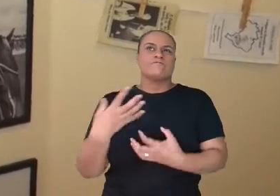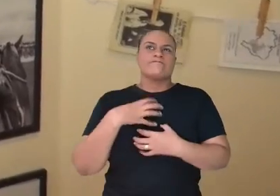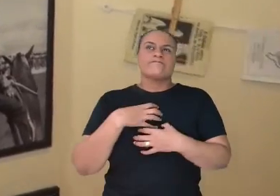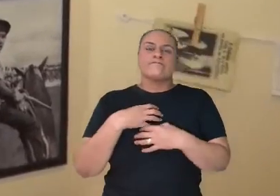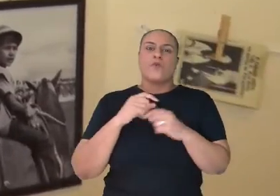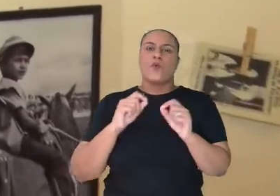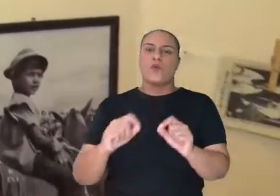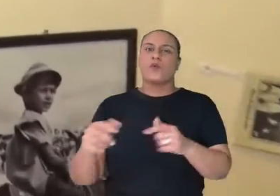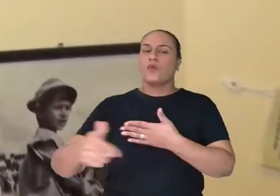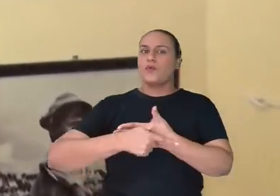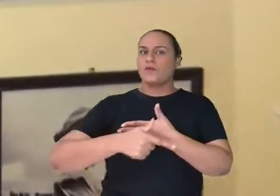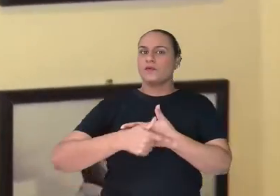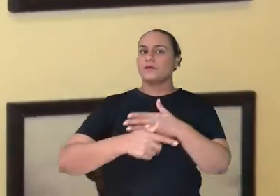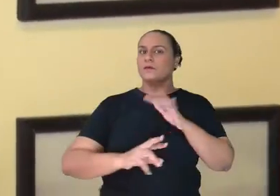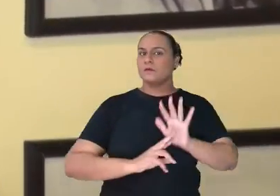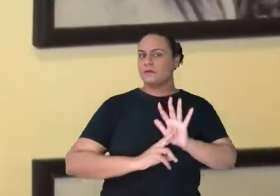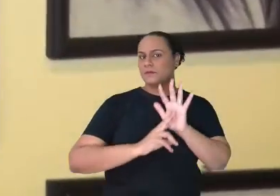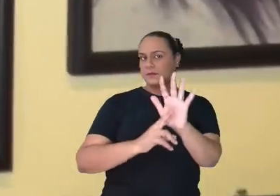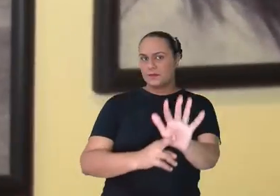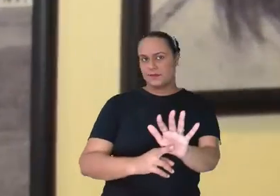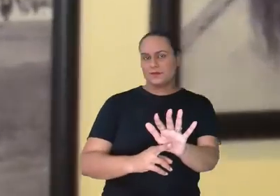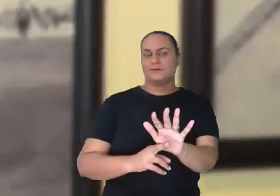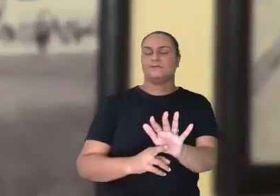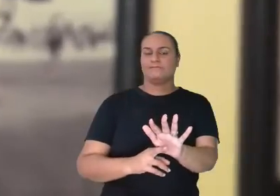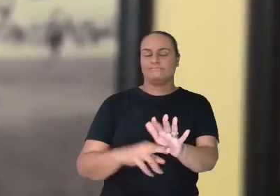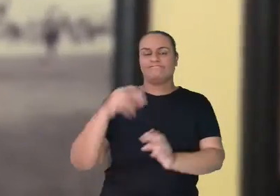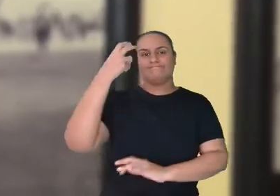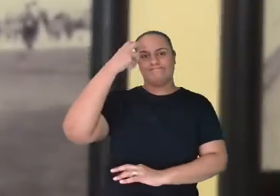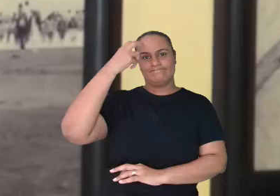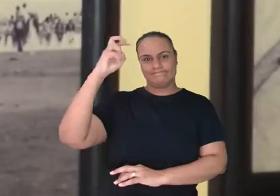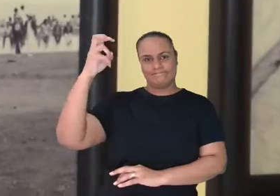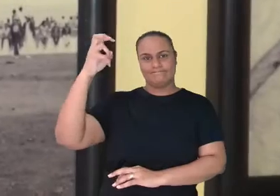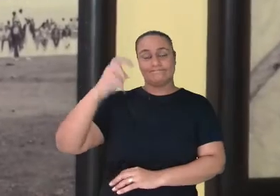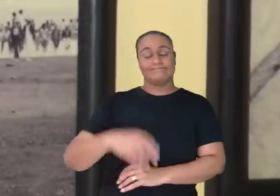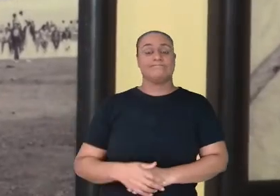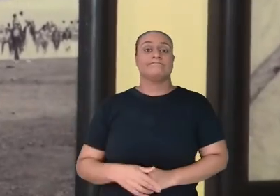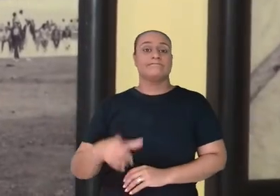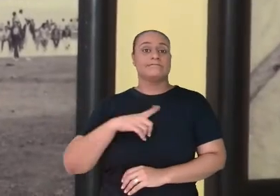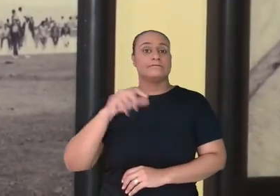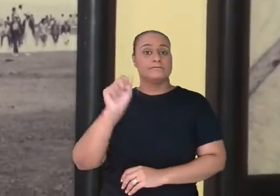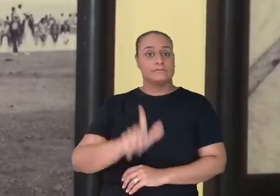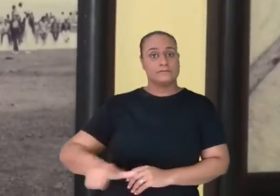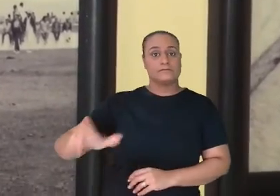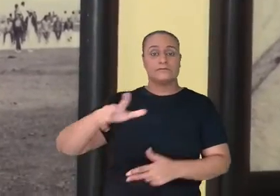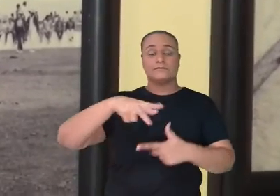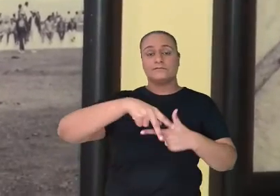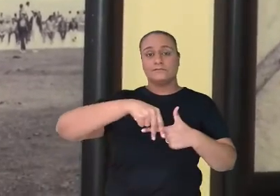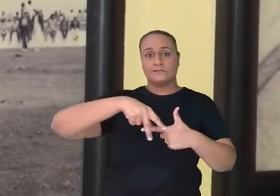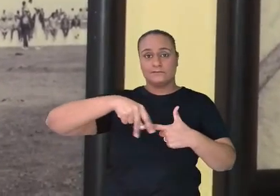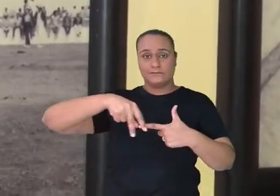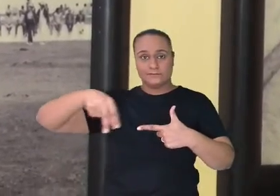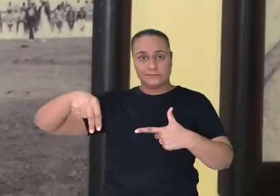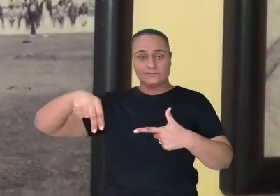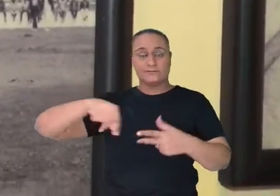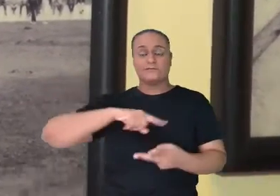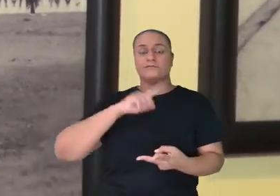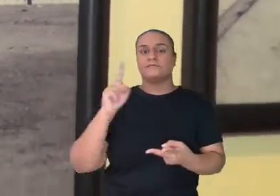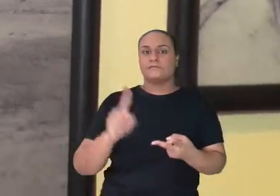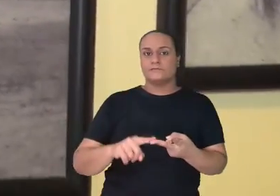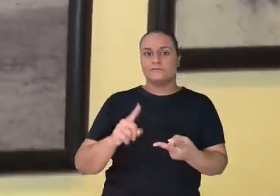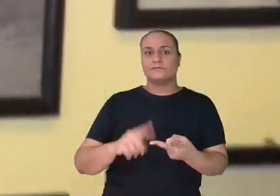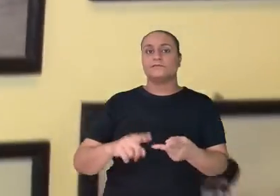têm o seu papel na representação dessa cultura. Então a gente tem a literatura de cordel e a gente tem a